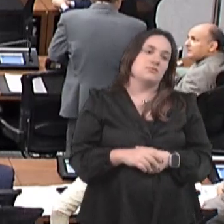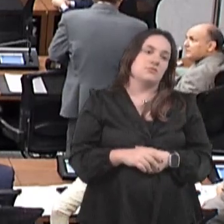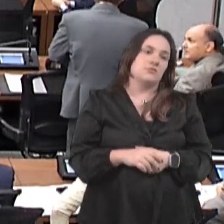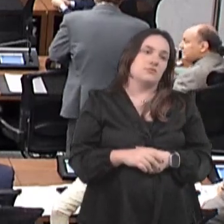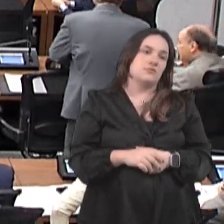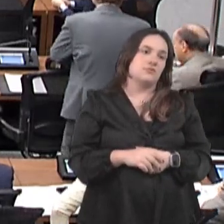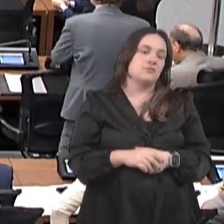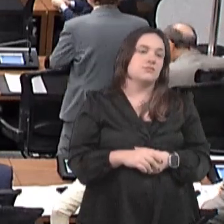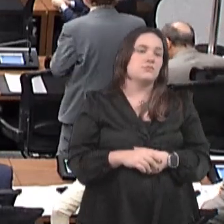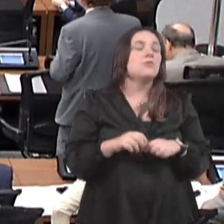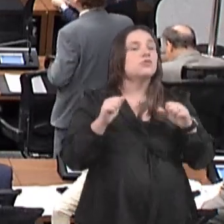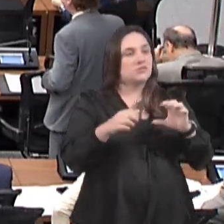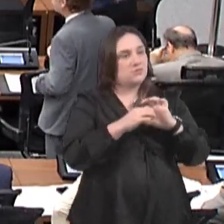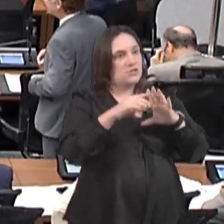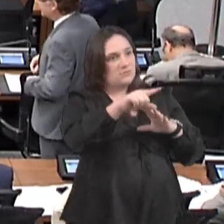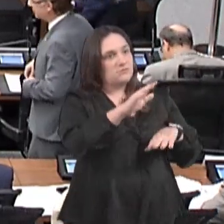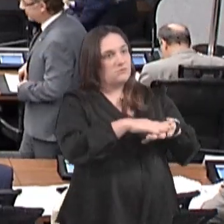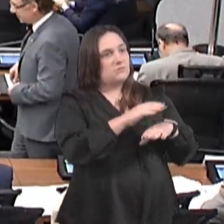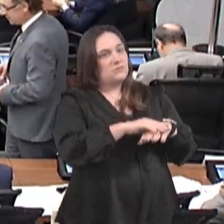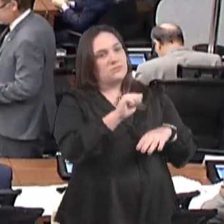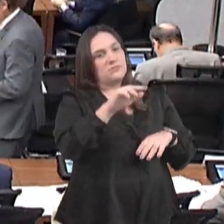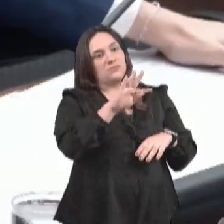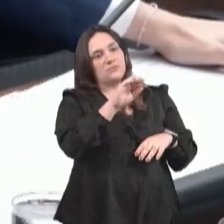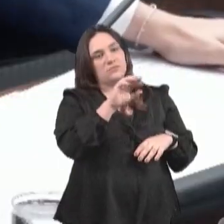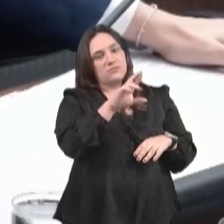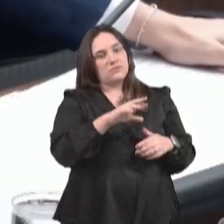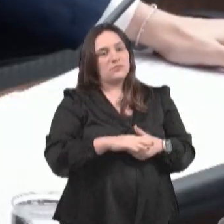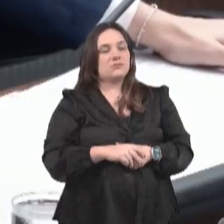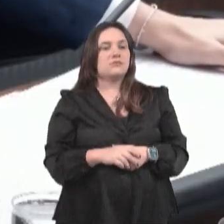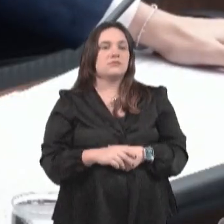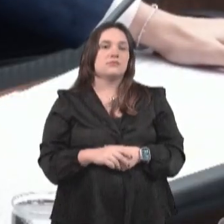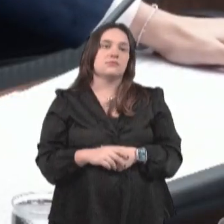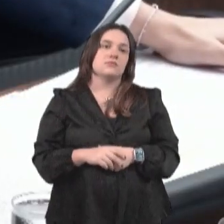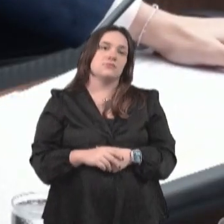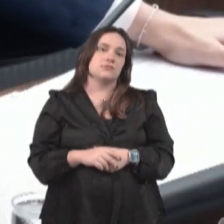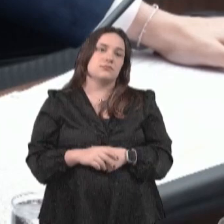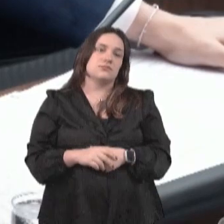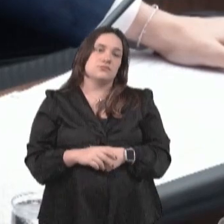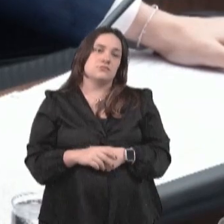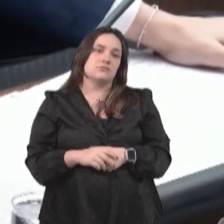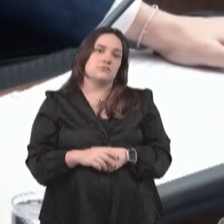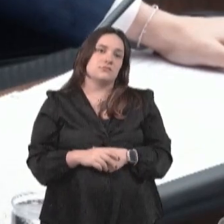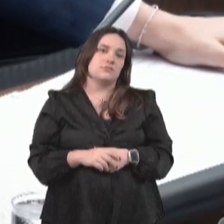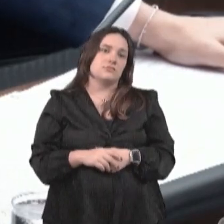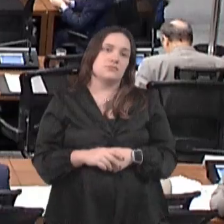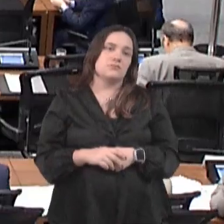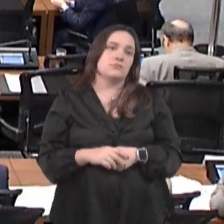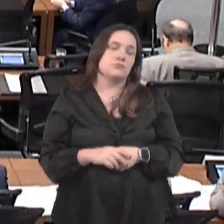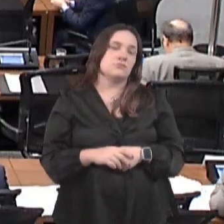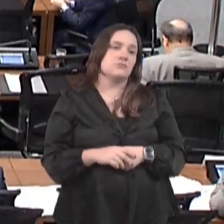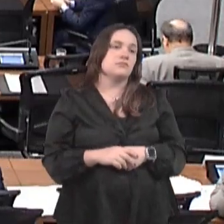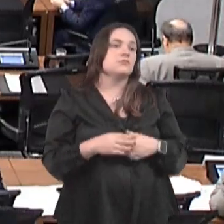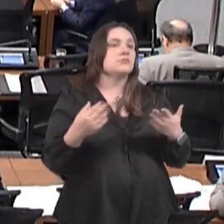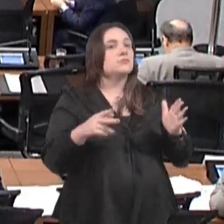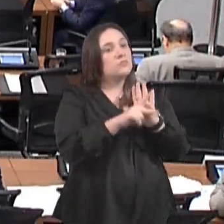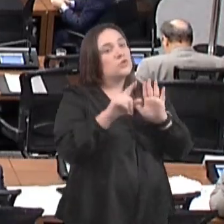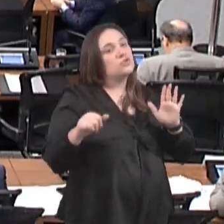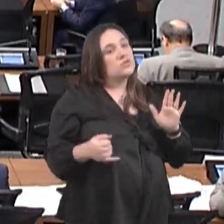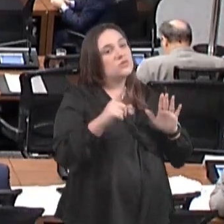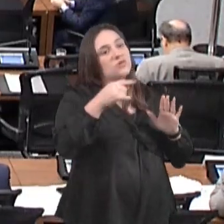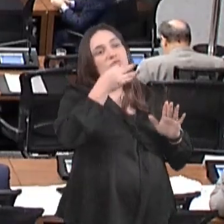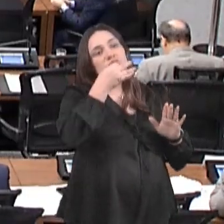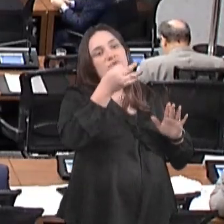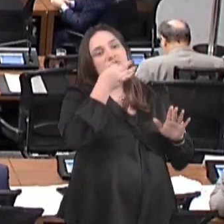Pode passar o autor, presidente. Senhor presidente, esse projeto foi, inclusive,